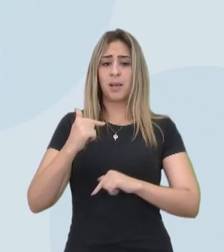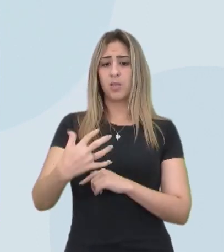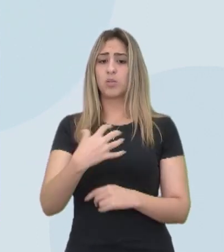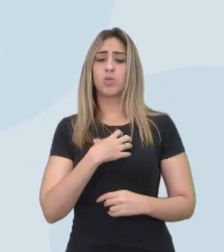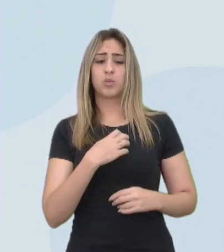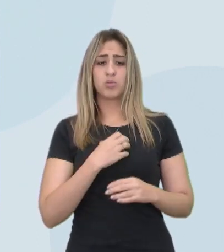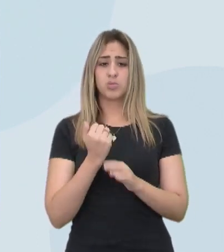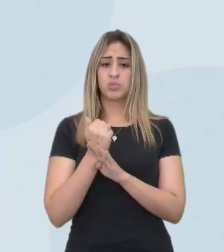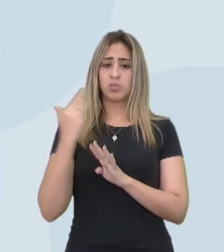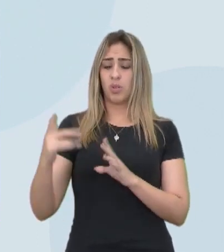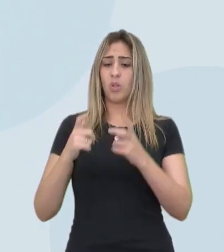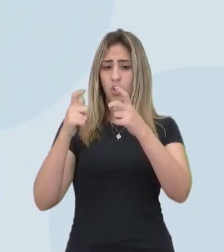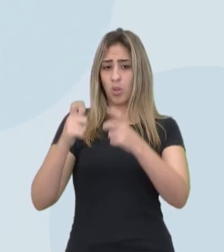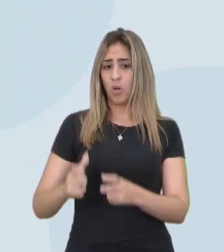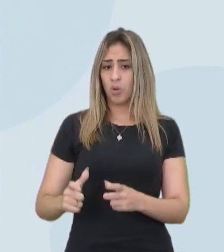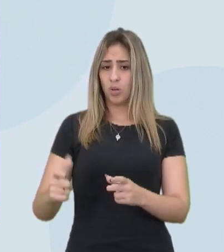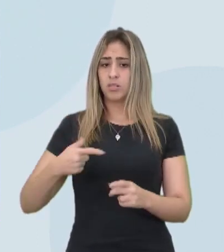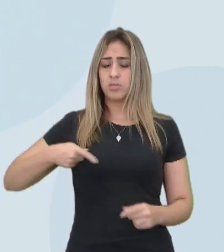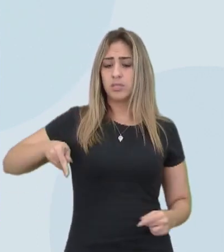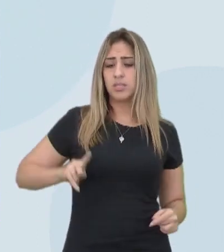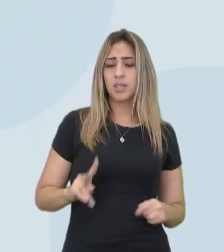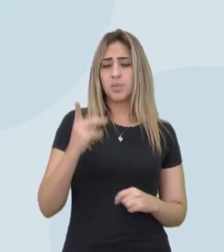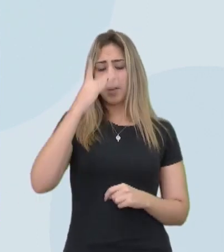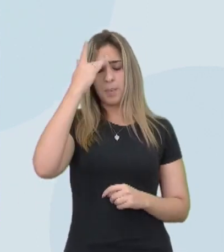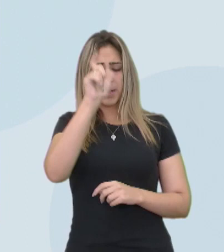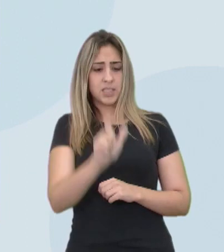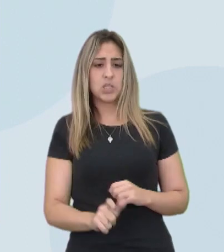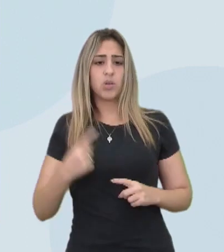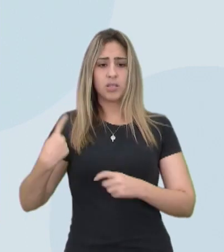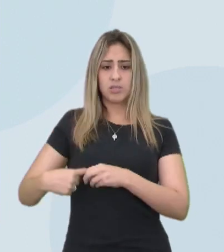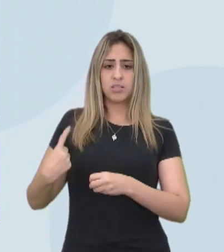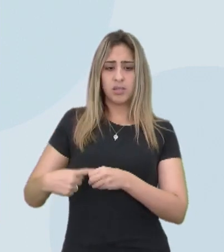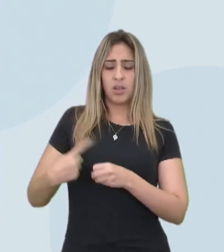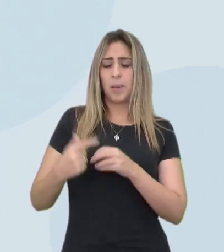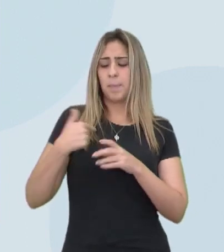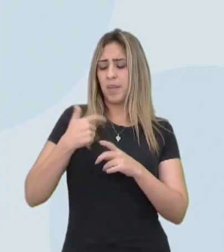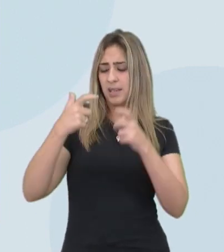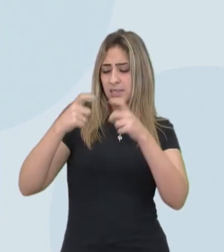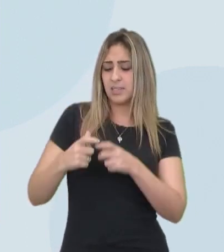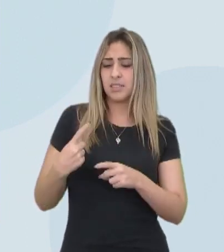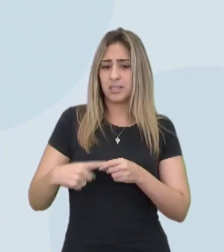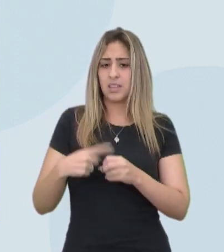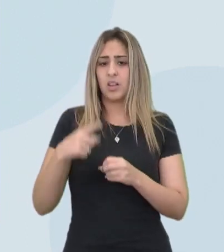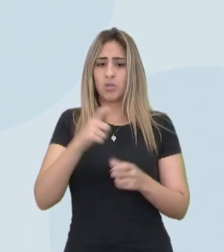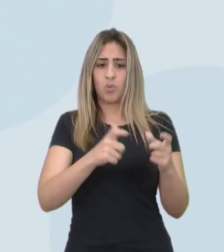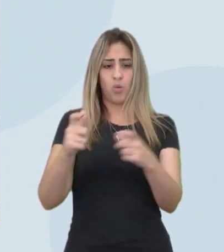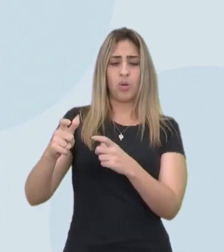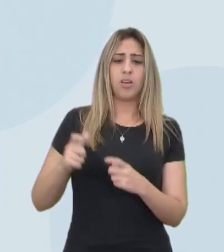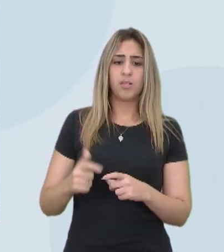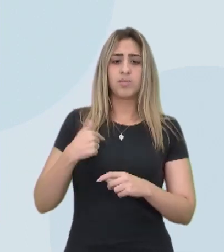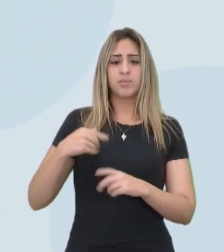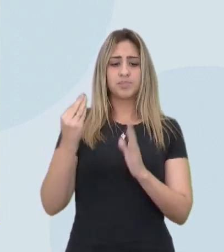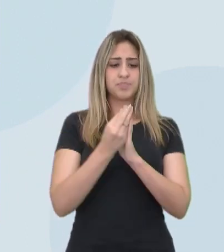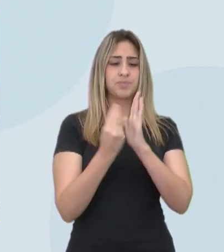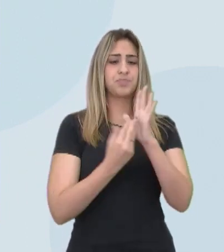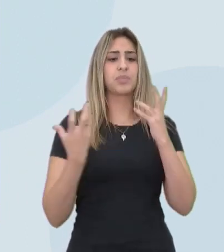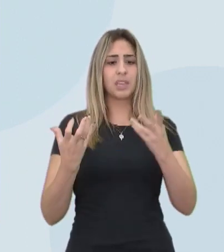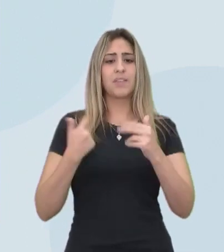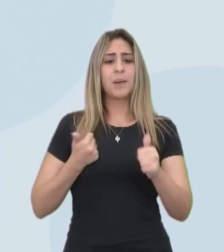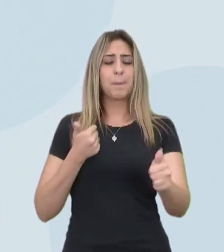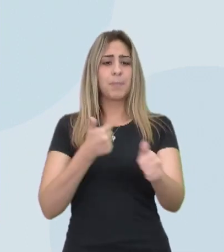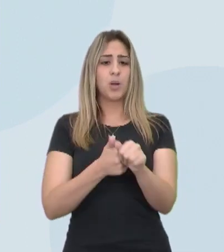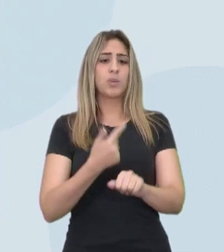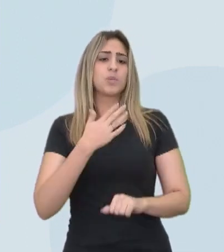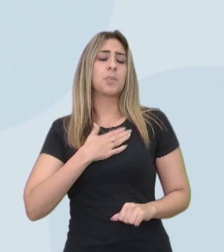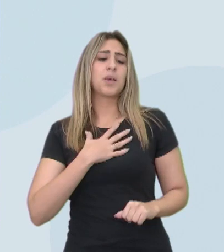fora do local ali, sempre vão só para a cidade, como a minha cidade é uma cidade dormitória. Então, eu coloquei que queria ficar mais próximo